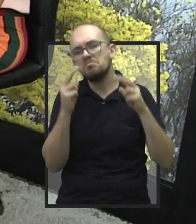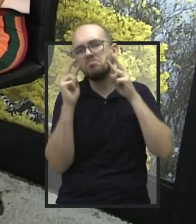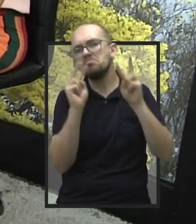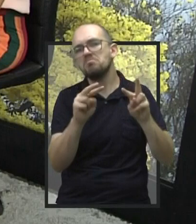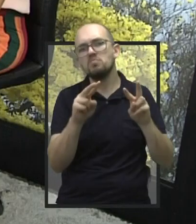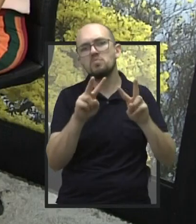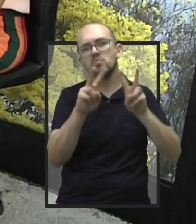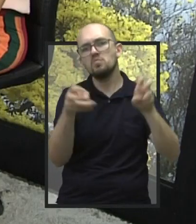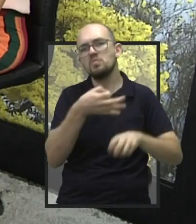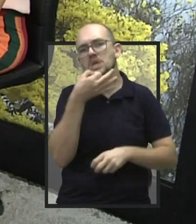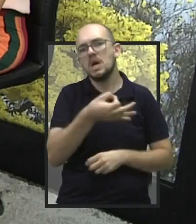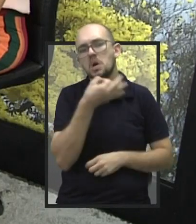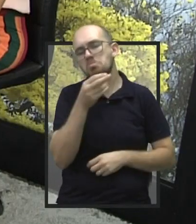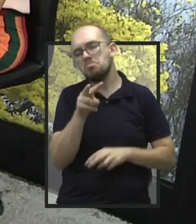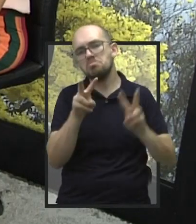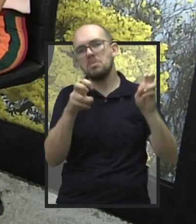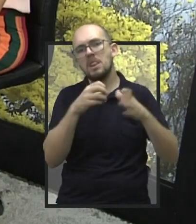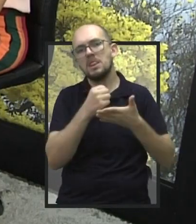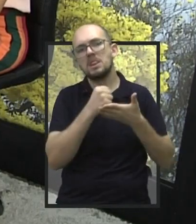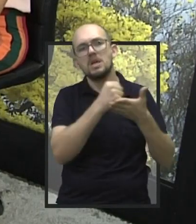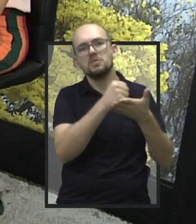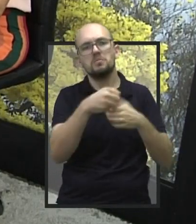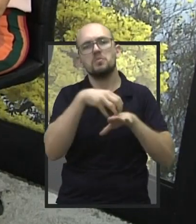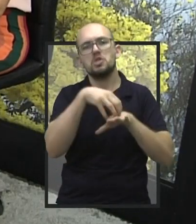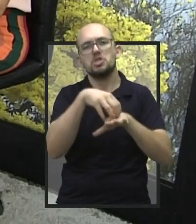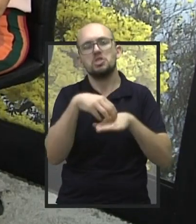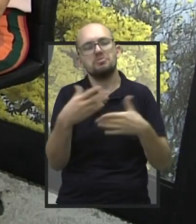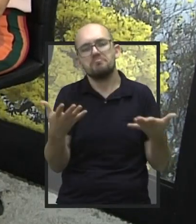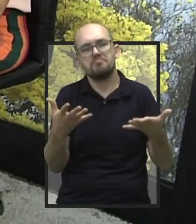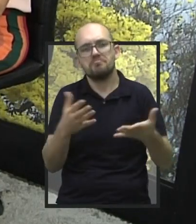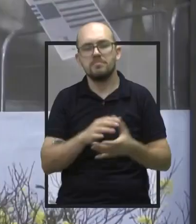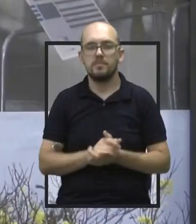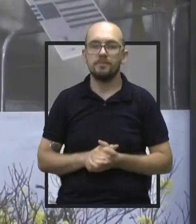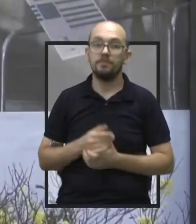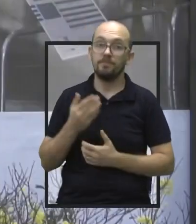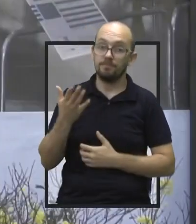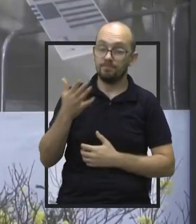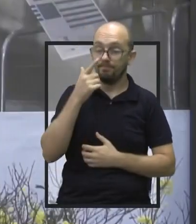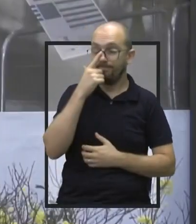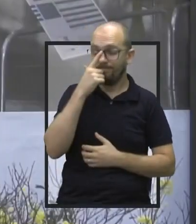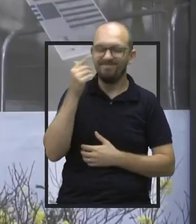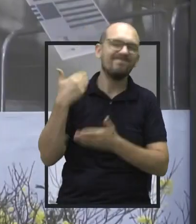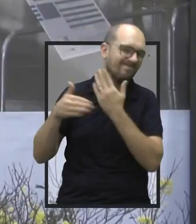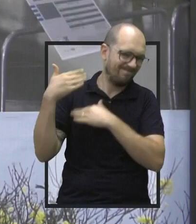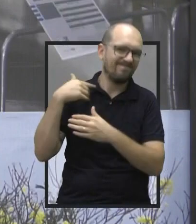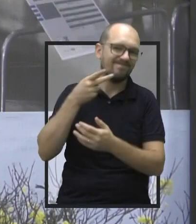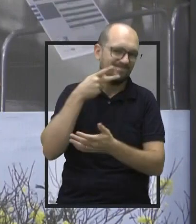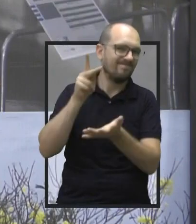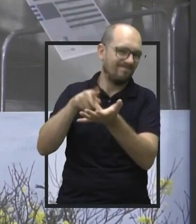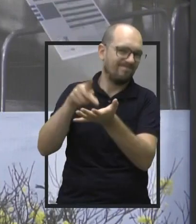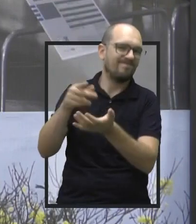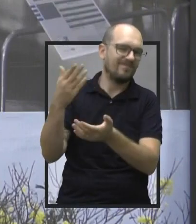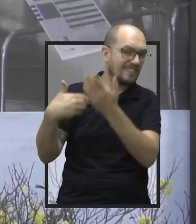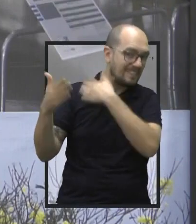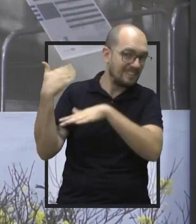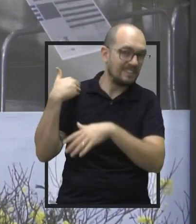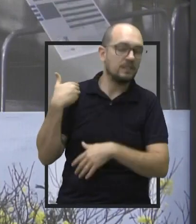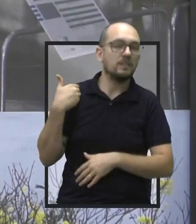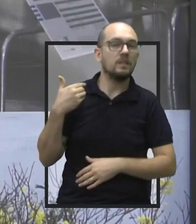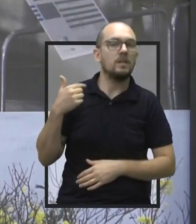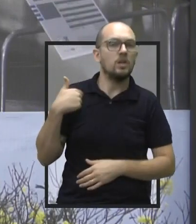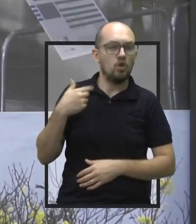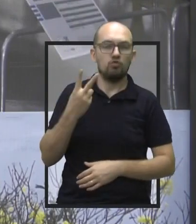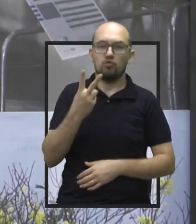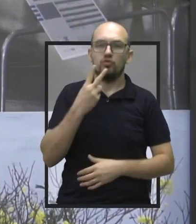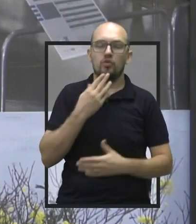enxerga o transporte público hoje no município? Então, desde o começo, como você mesmo disse, eu entrei com 2 projetos aqui